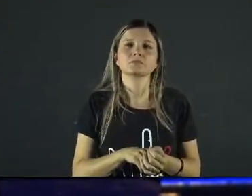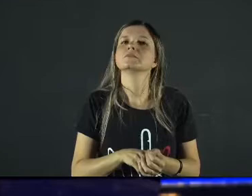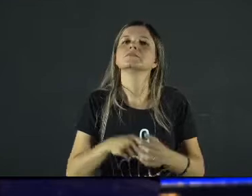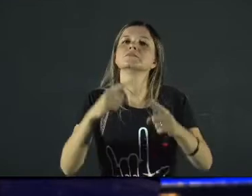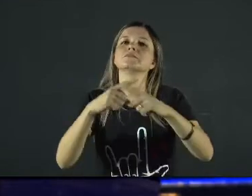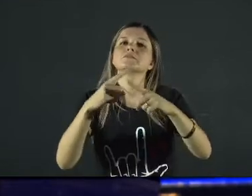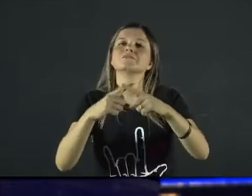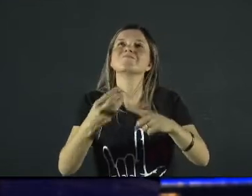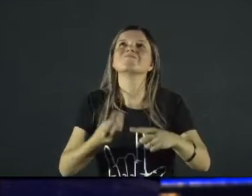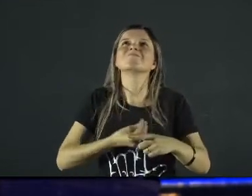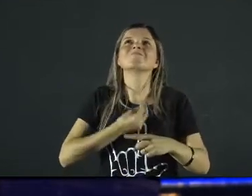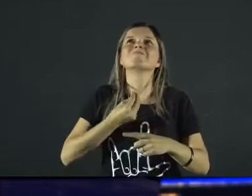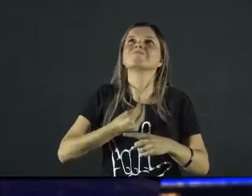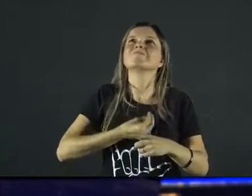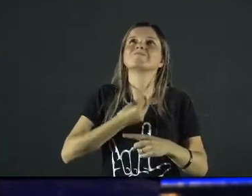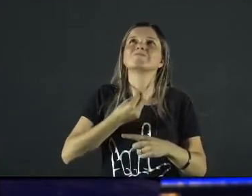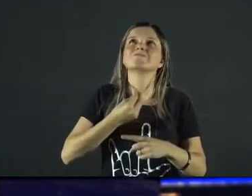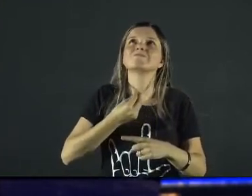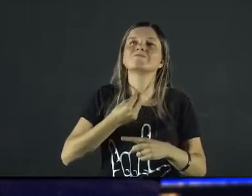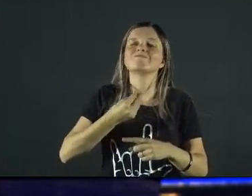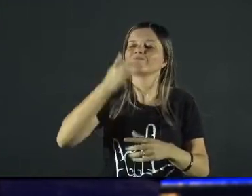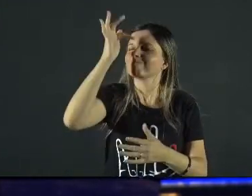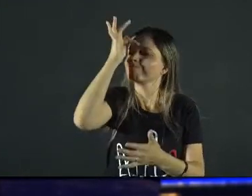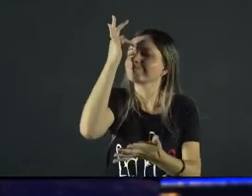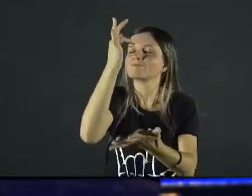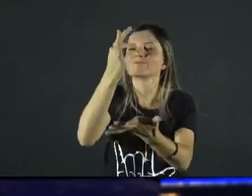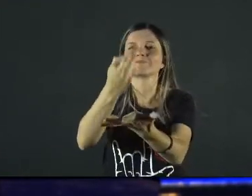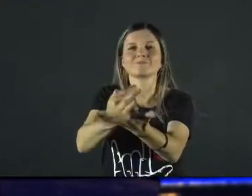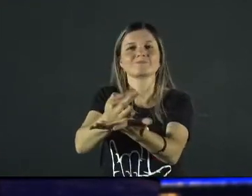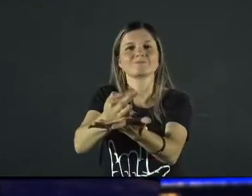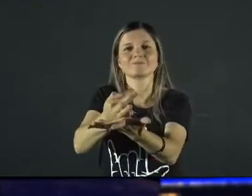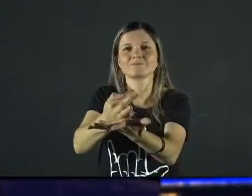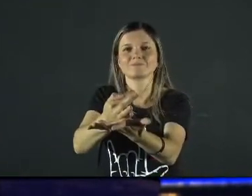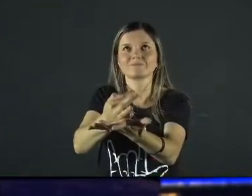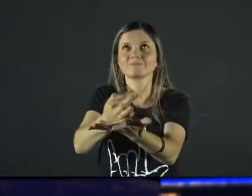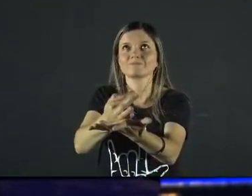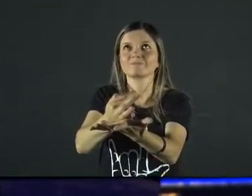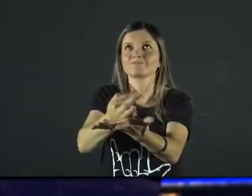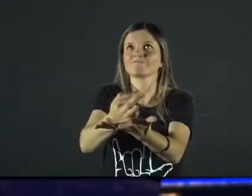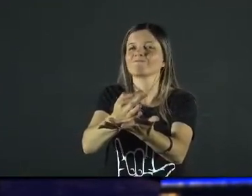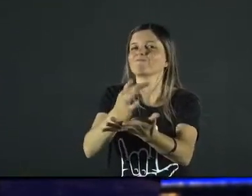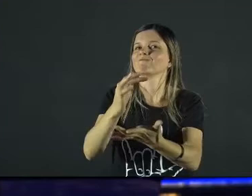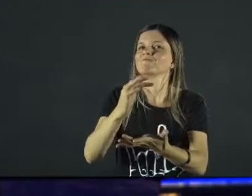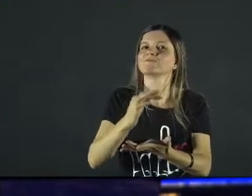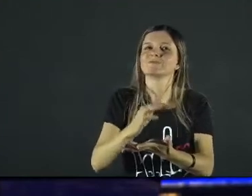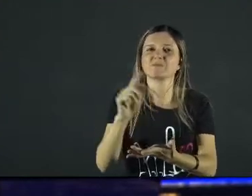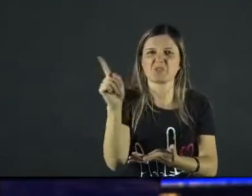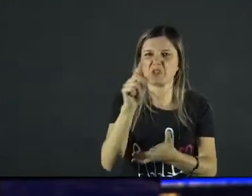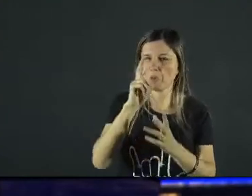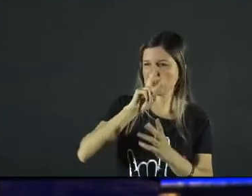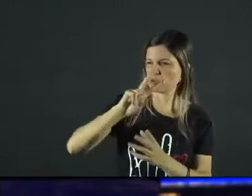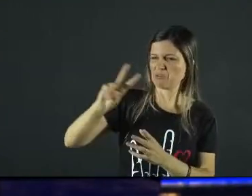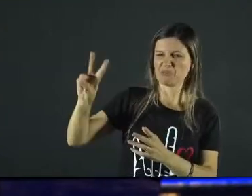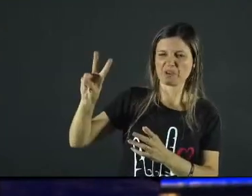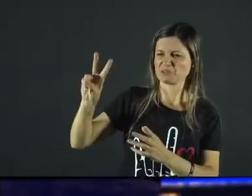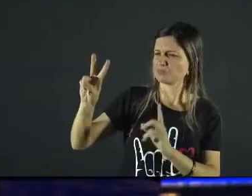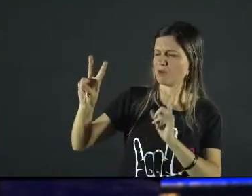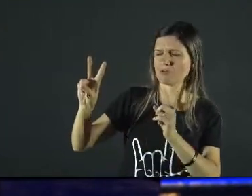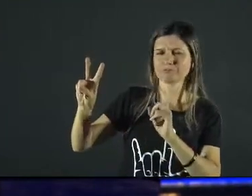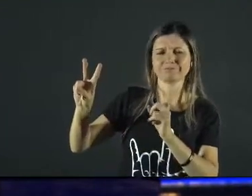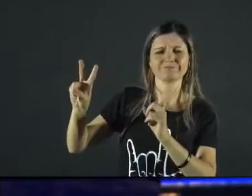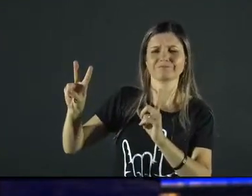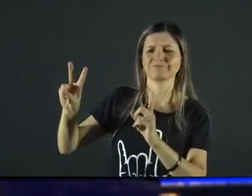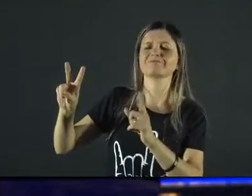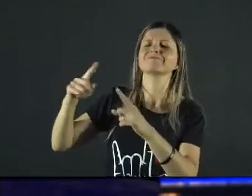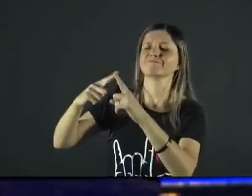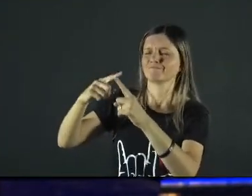porque vivemos por fé, e não pelo que vemos.